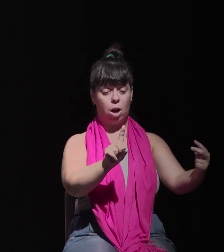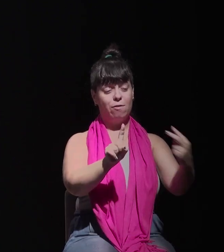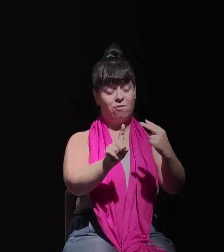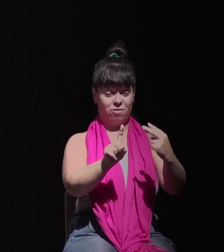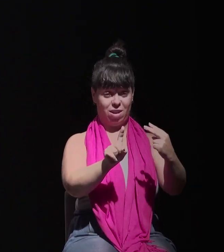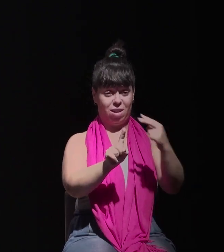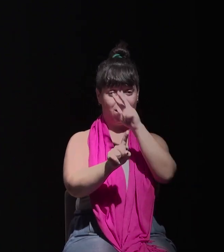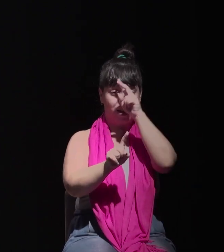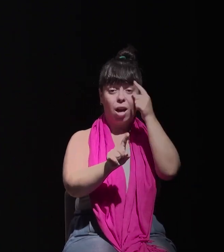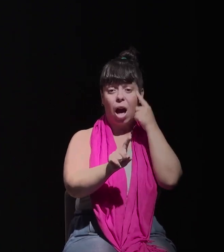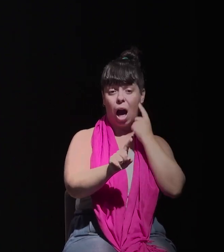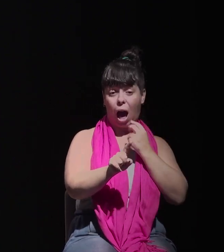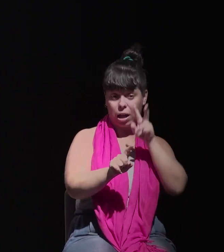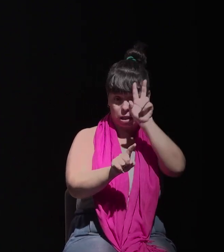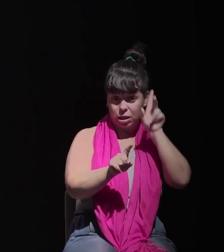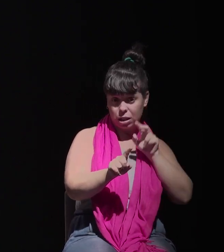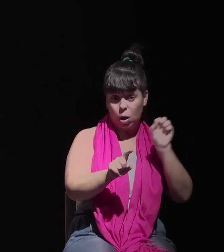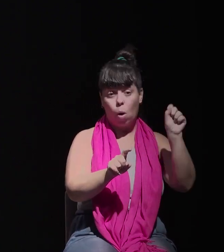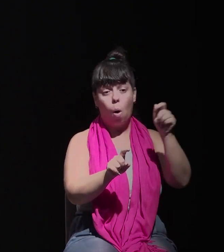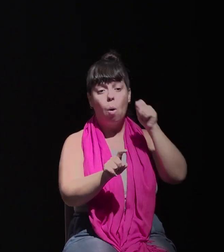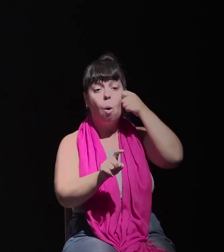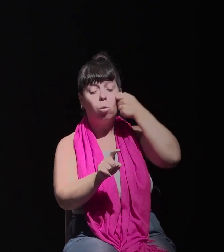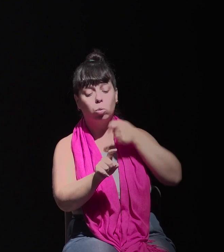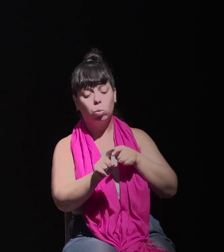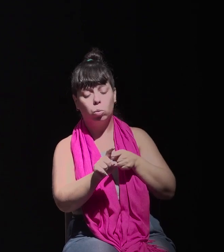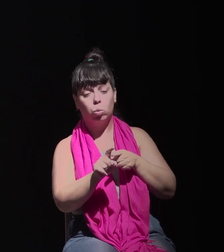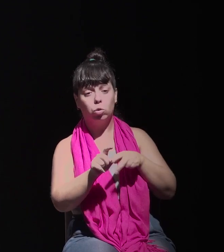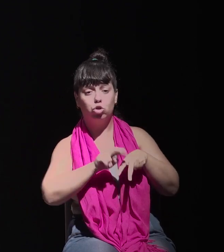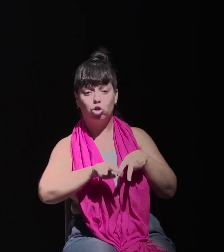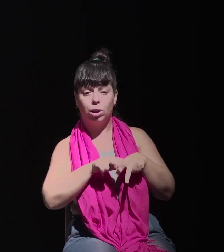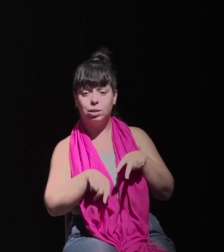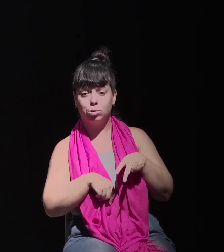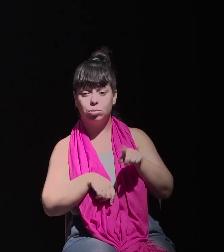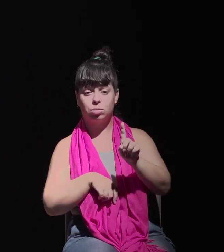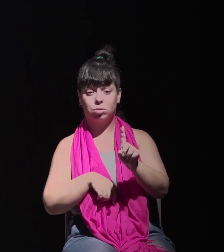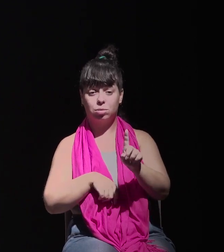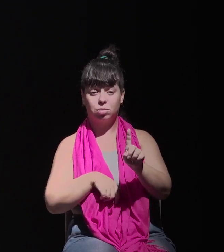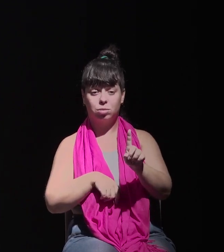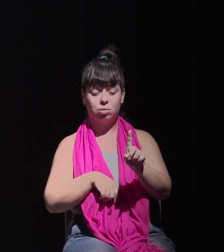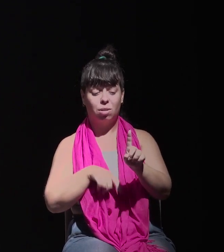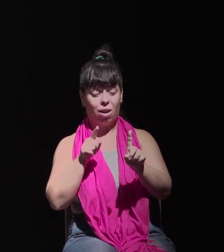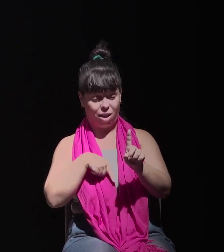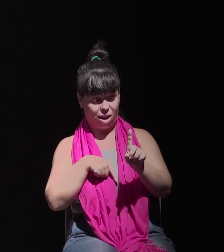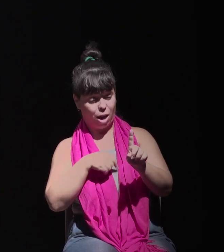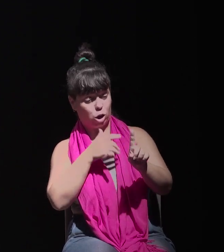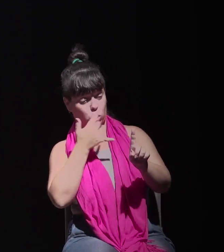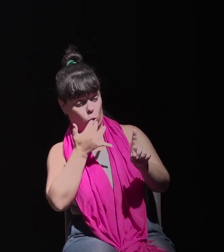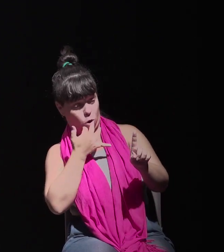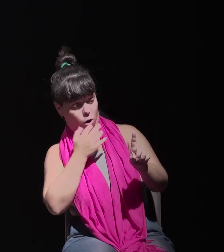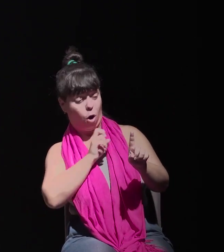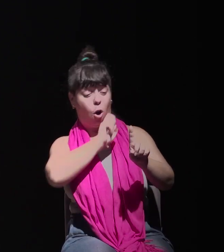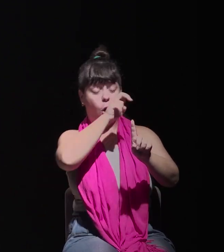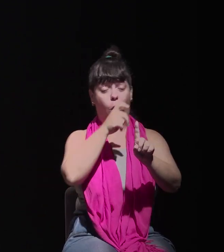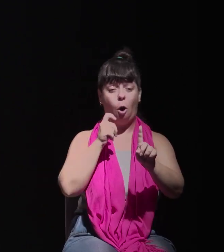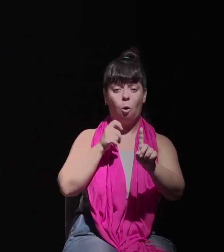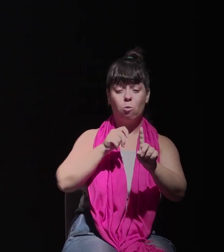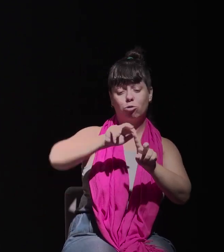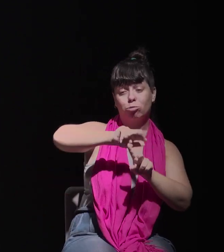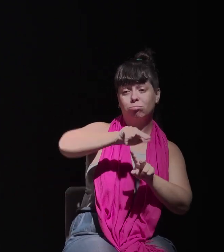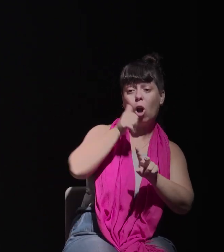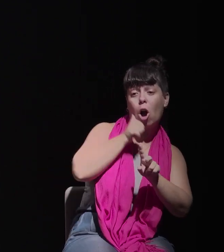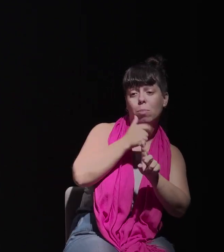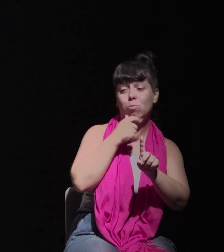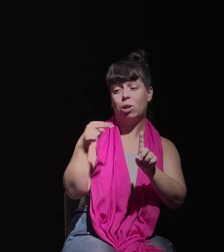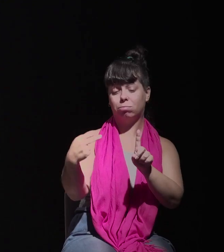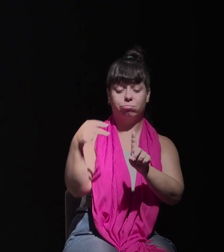O que é que chega primeiro para o indivíduo negro? Tanto homem quanto mulher. Raça ou gênero? Esse era um